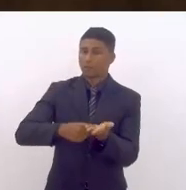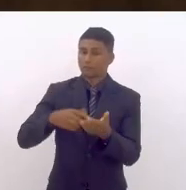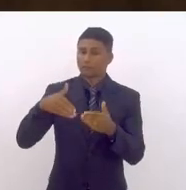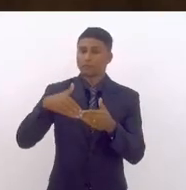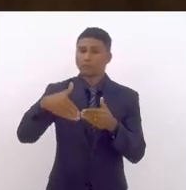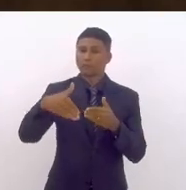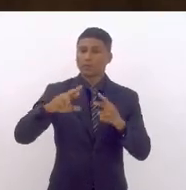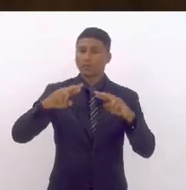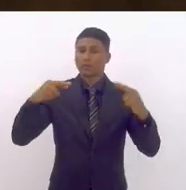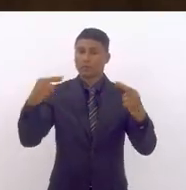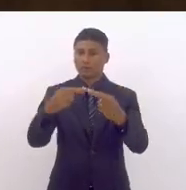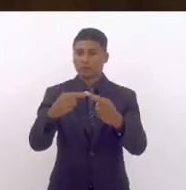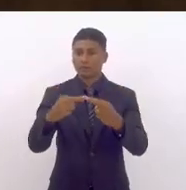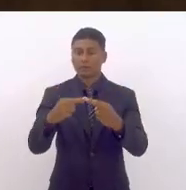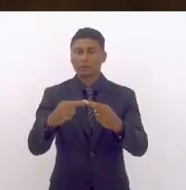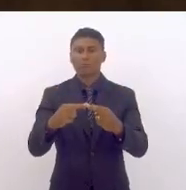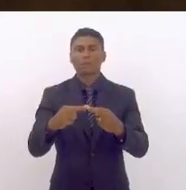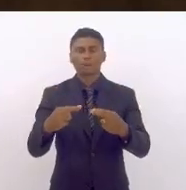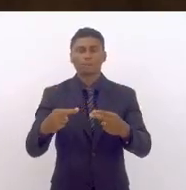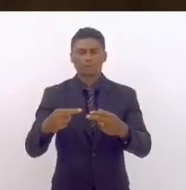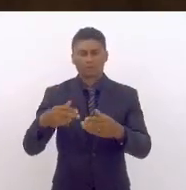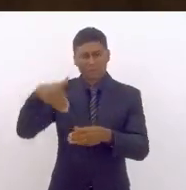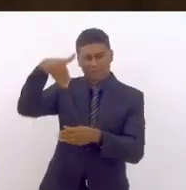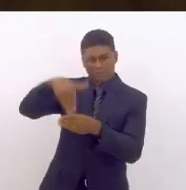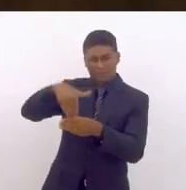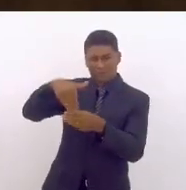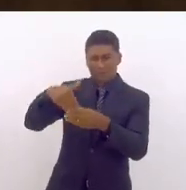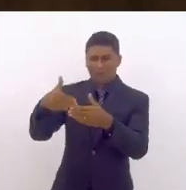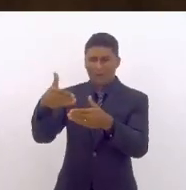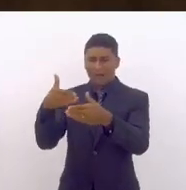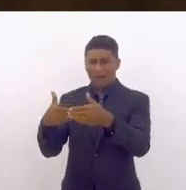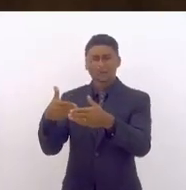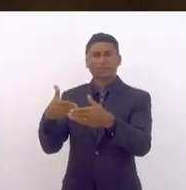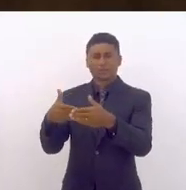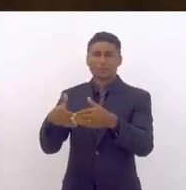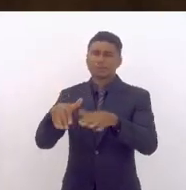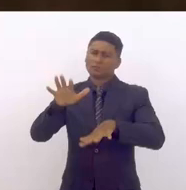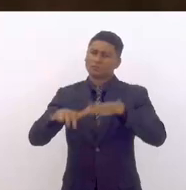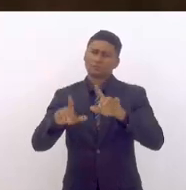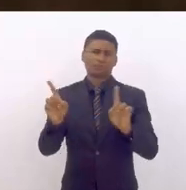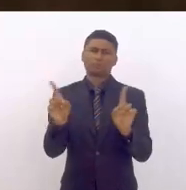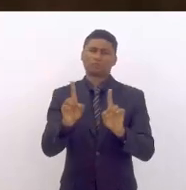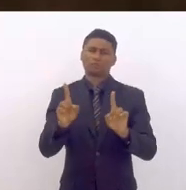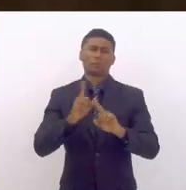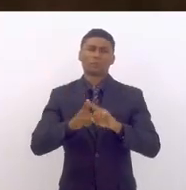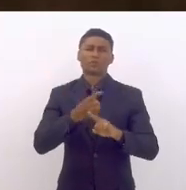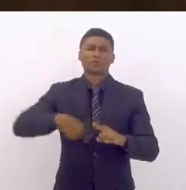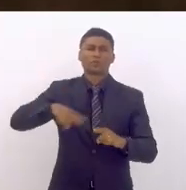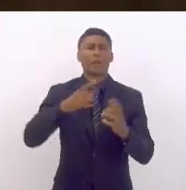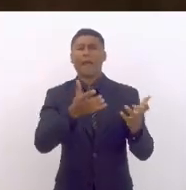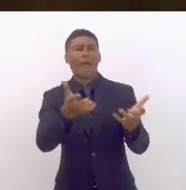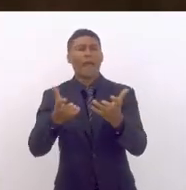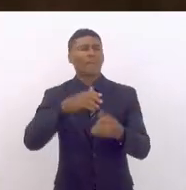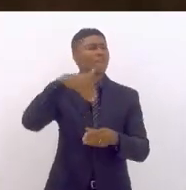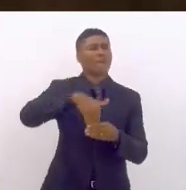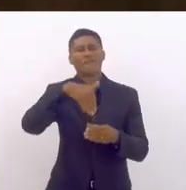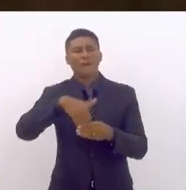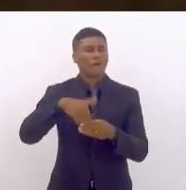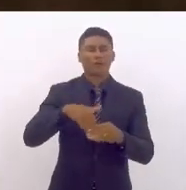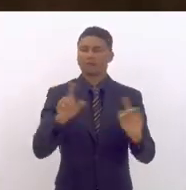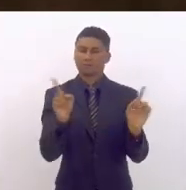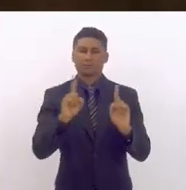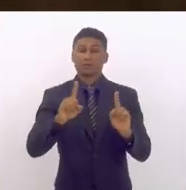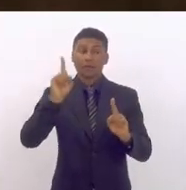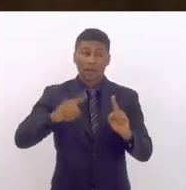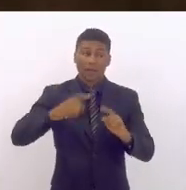não acontecer antes das eleições, porque aqui não se trata de voto, se trata de